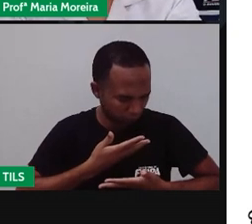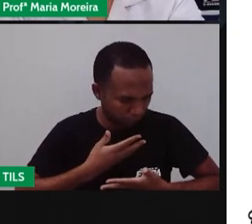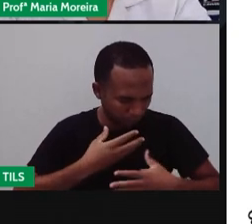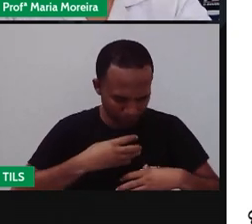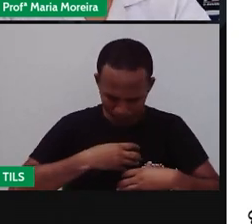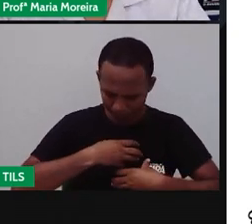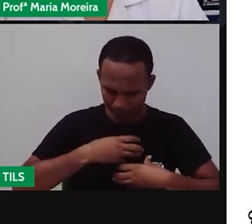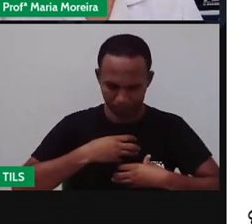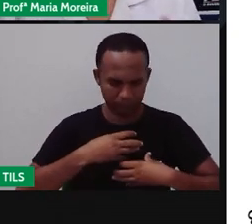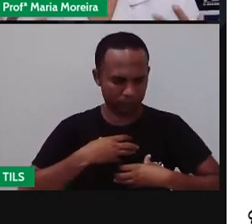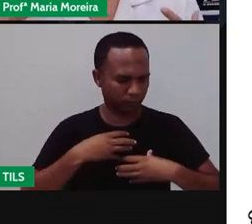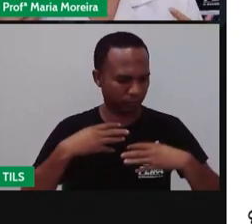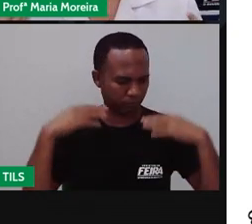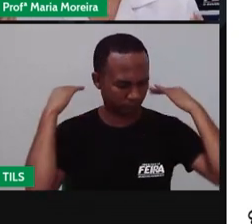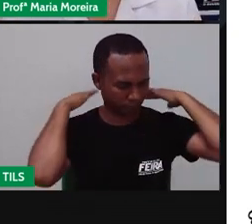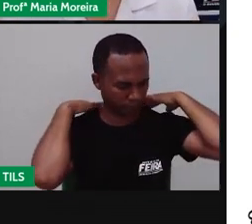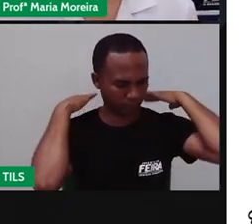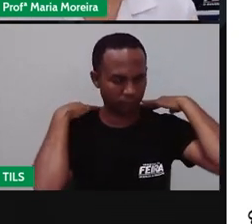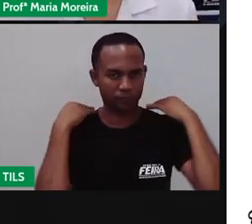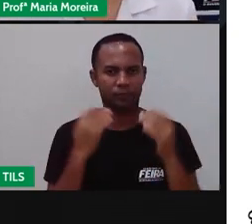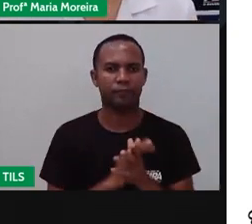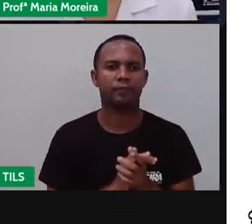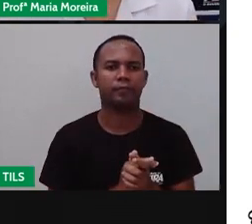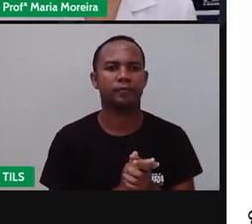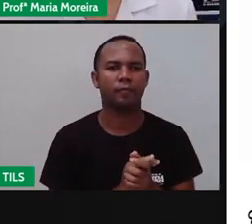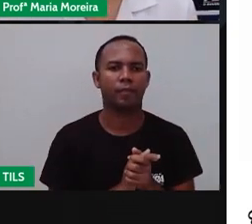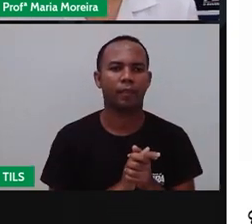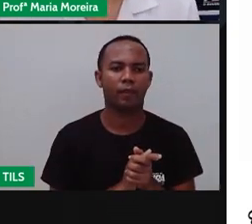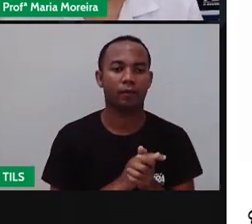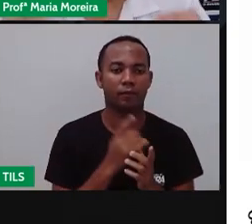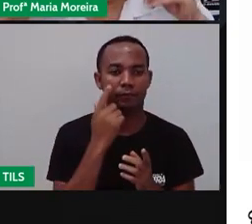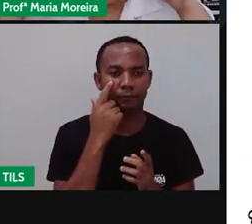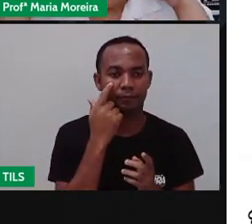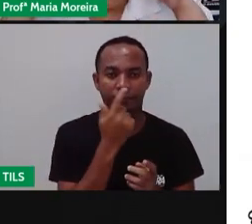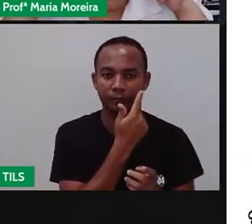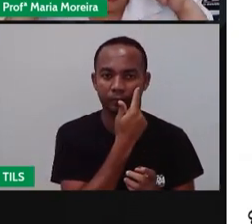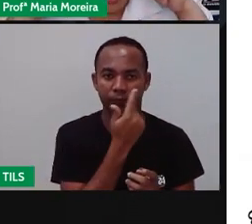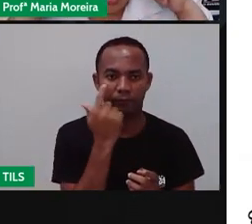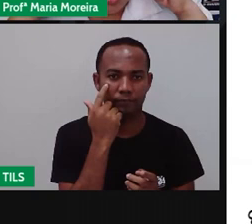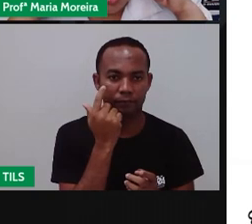sentir nos meus braços. A visão. A visão é o quê? Os